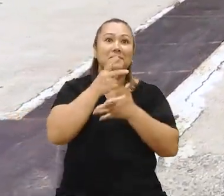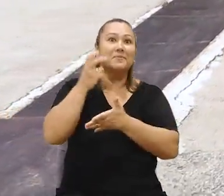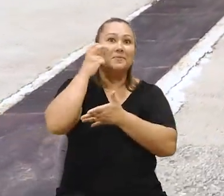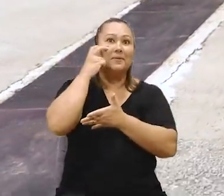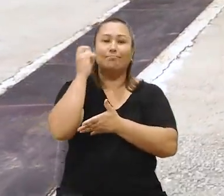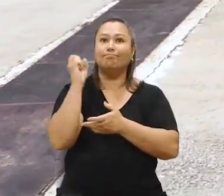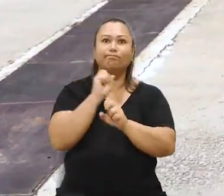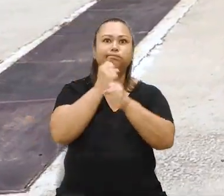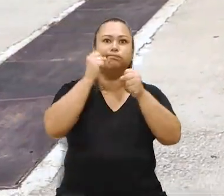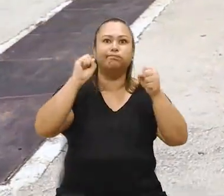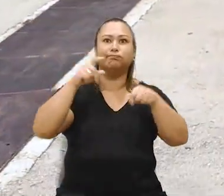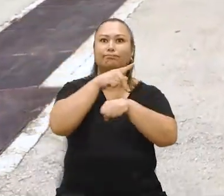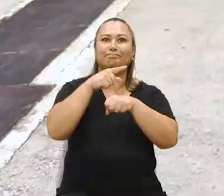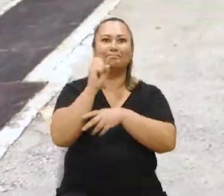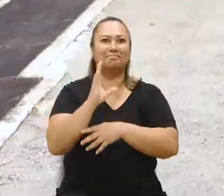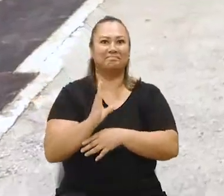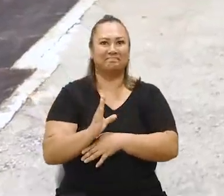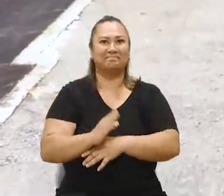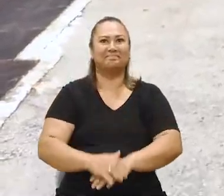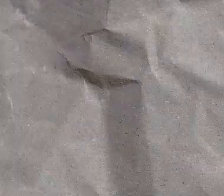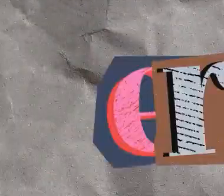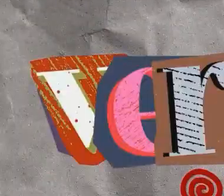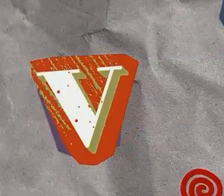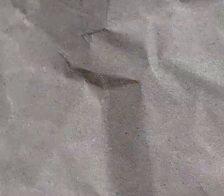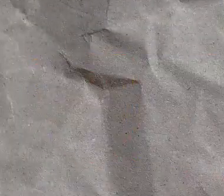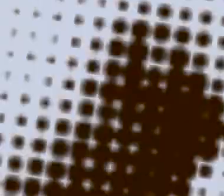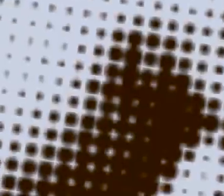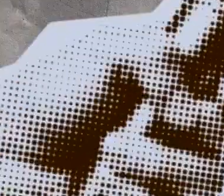um dos maiores eventos culturais do país.